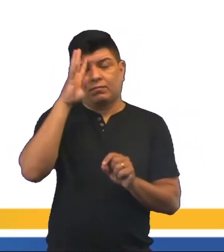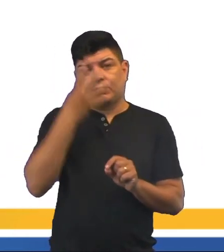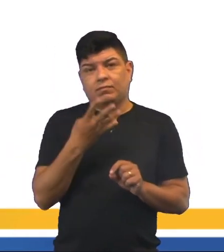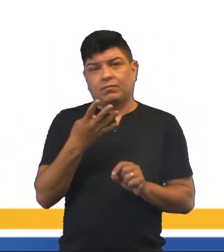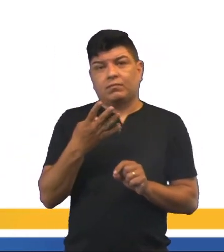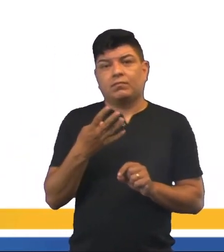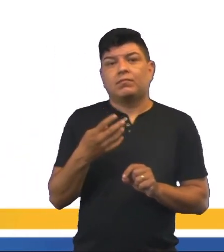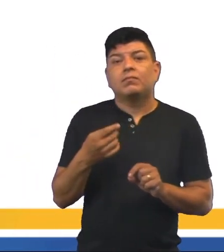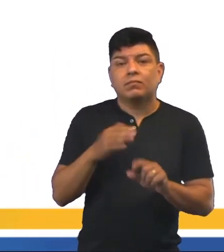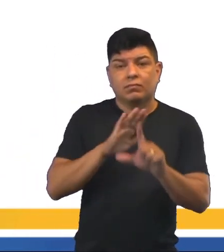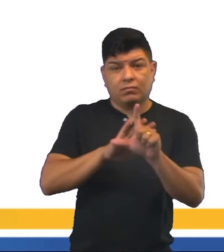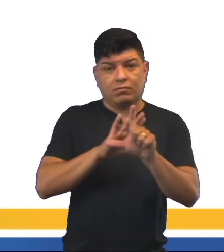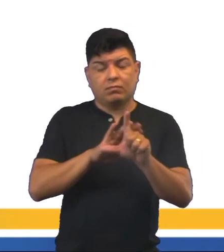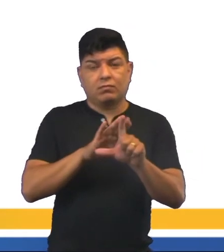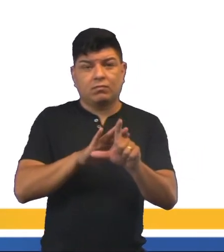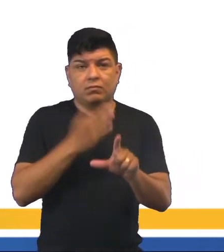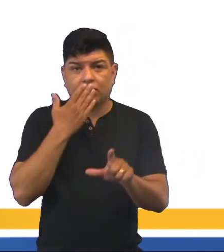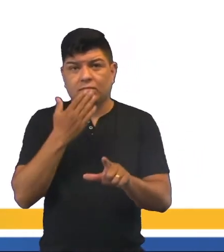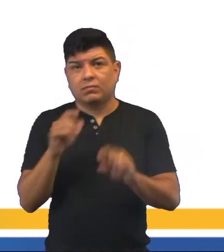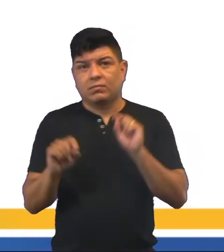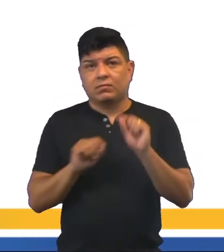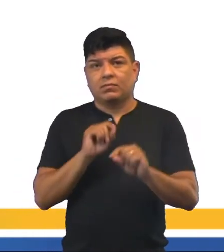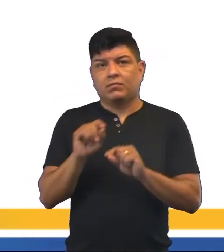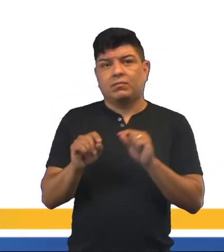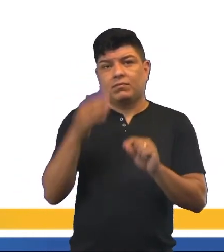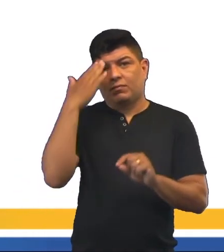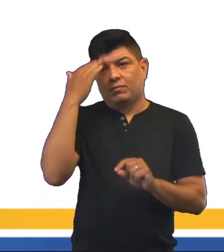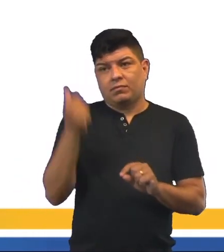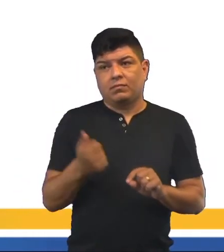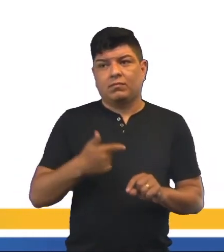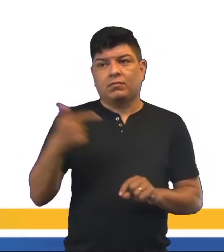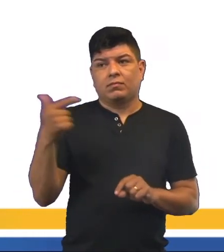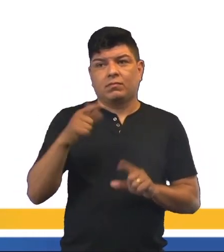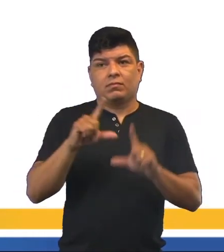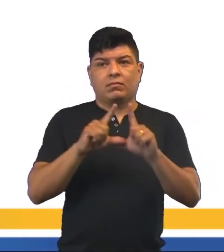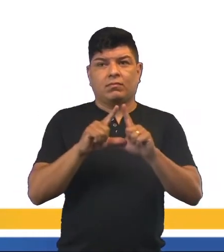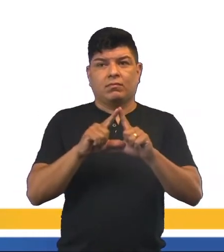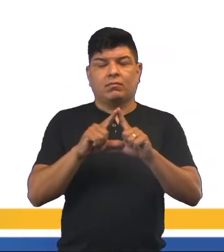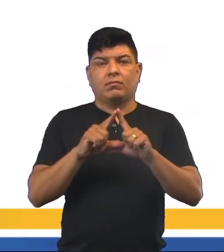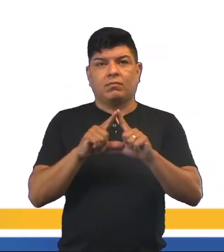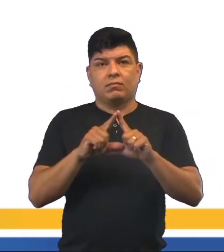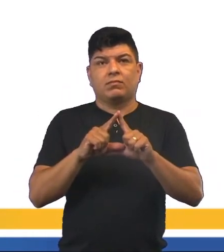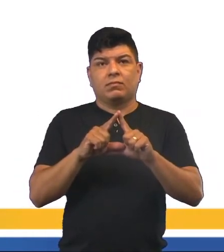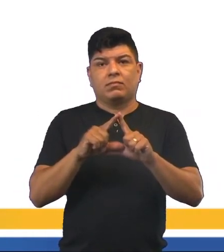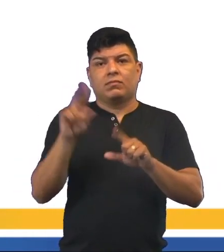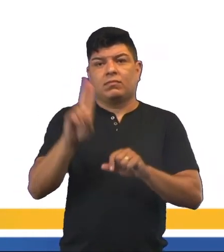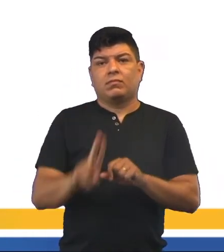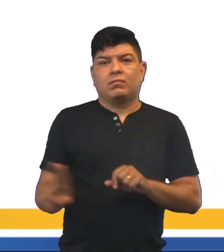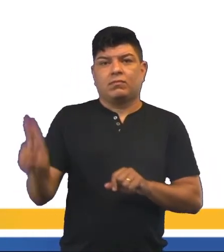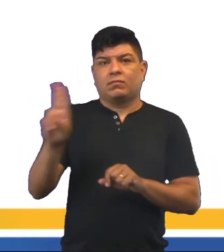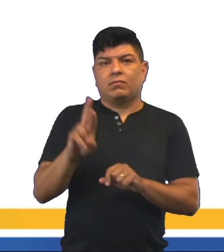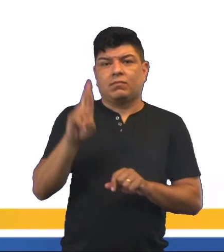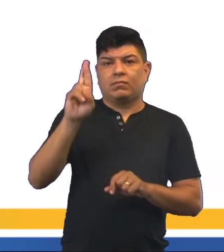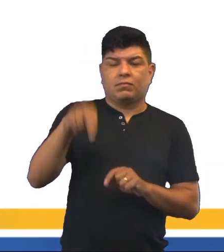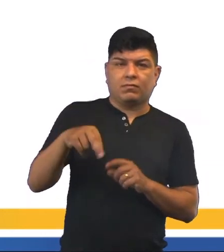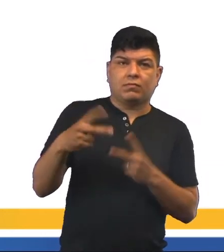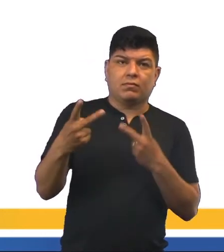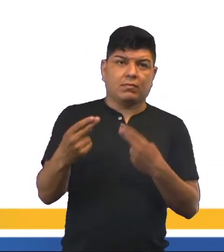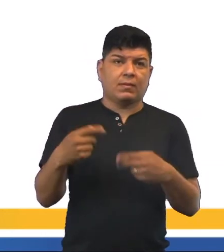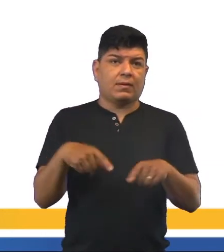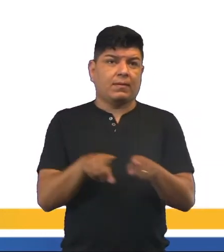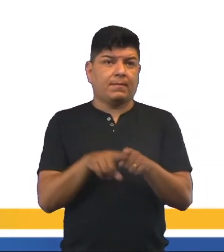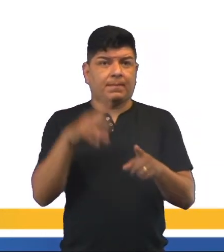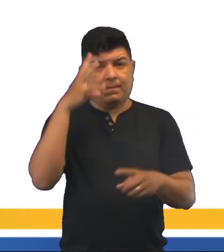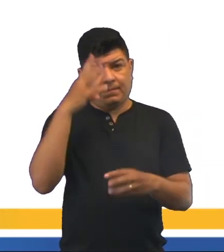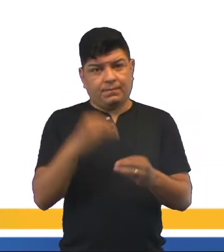descobrir os lados que ele pede para saber os lados do segundo triângulo, não é isso? Então, eu vou usar a minha razão de semelhança, porque eu